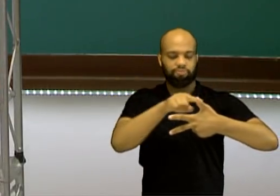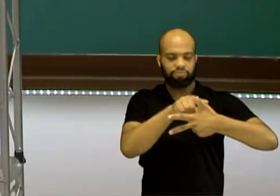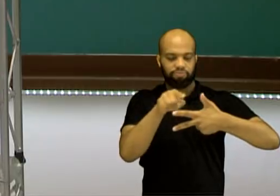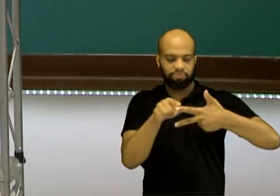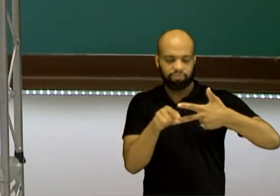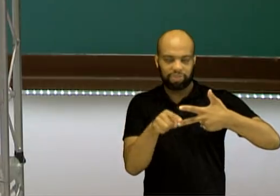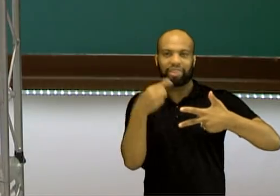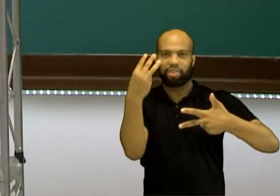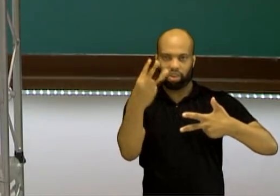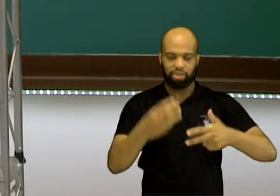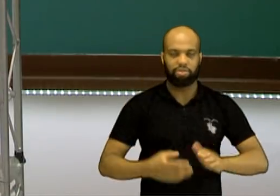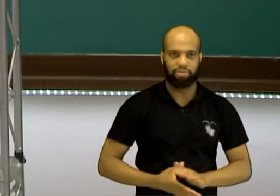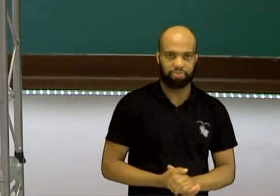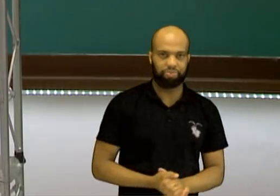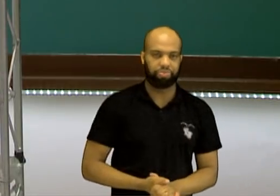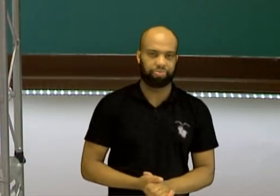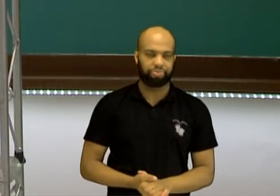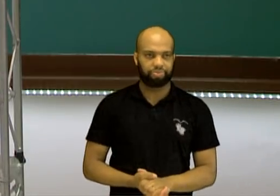Tribunal Federal.